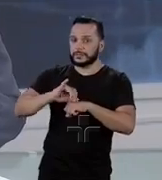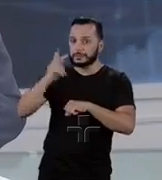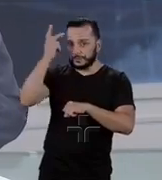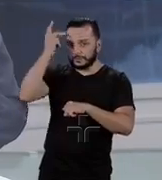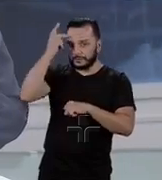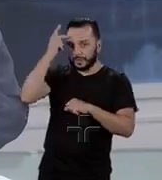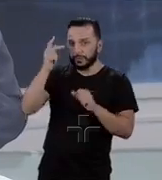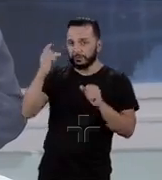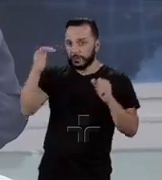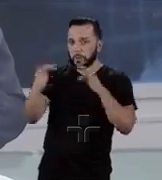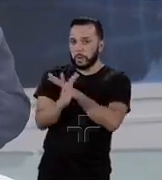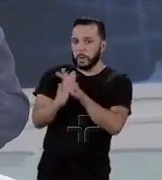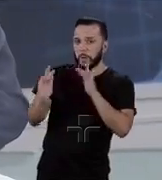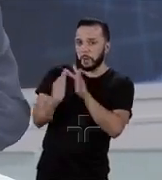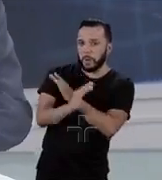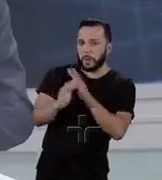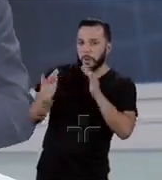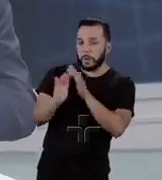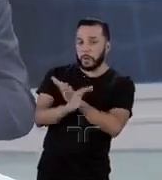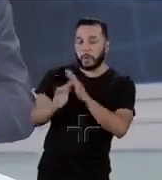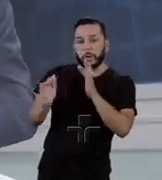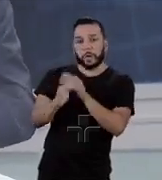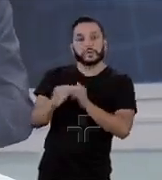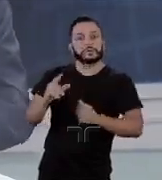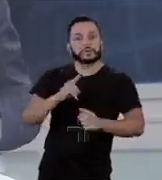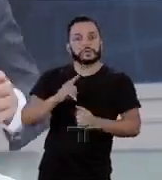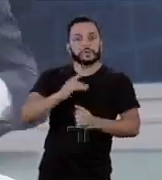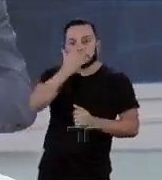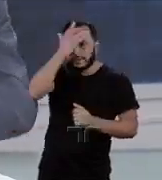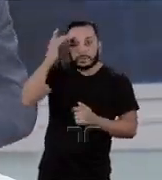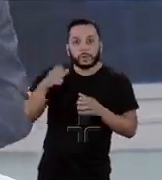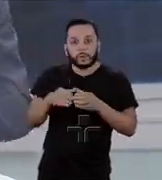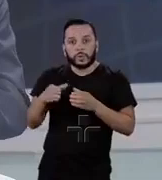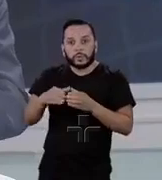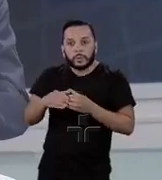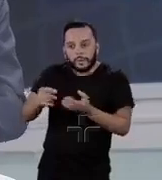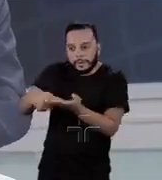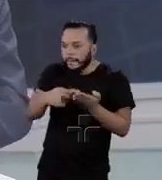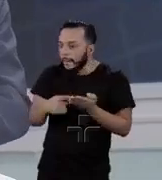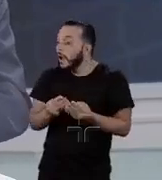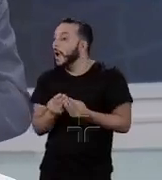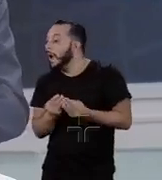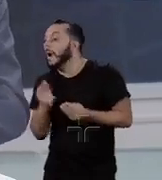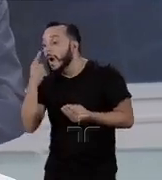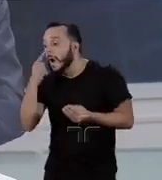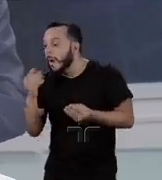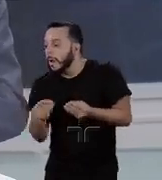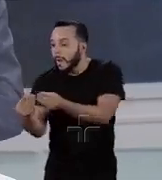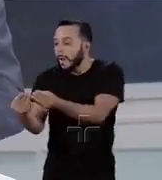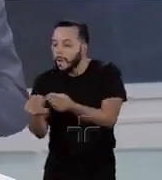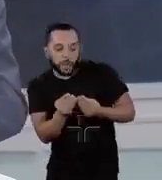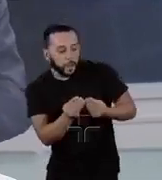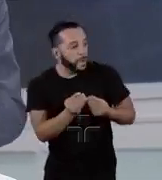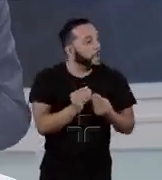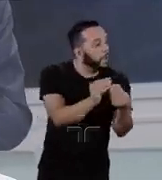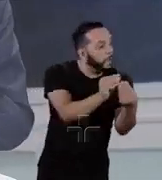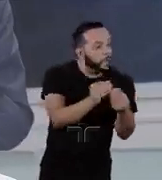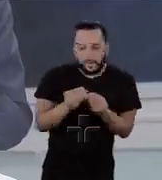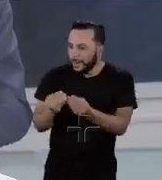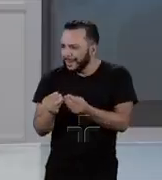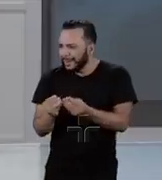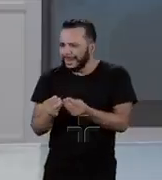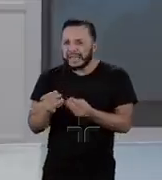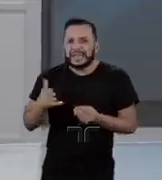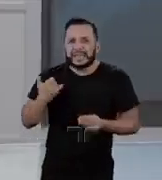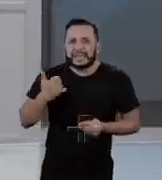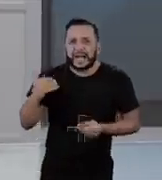ruas, nas ruas do centro, aparecem grupos de pessoas, se unem lá e começam a trocar, e tudo marmanjo, tudo gente mais velho, trocando